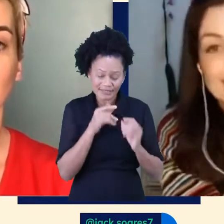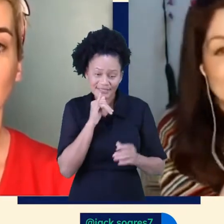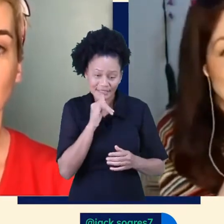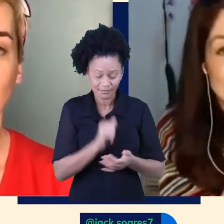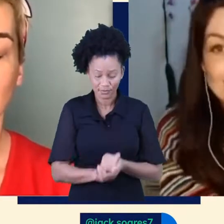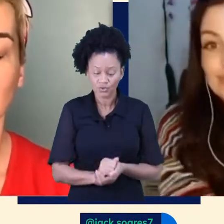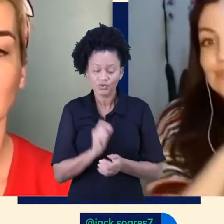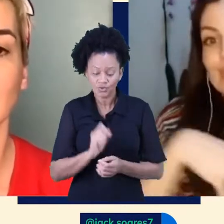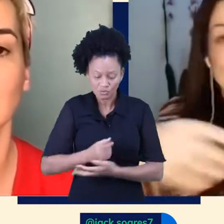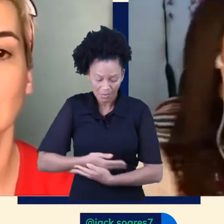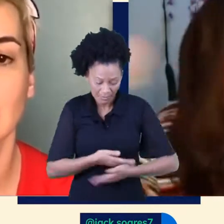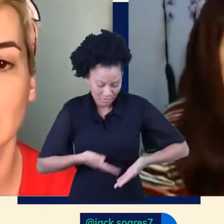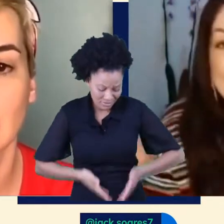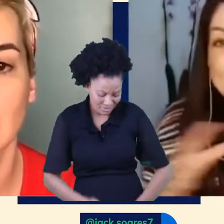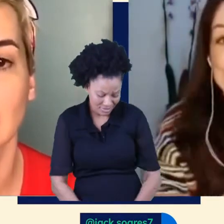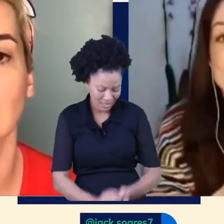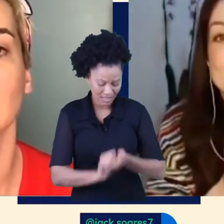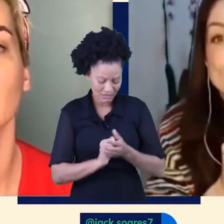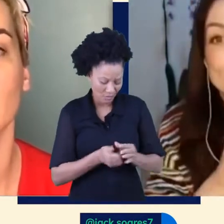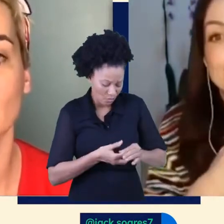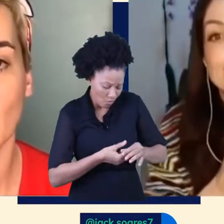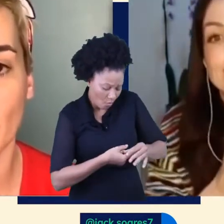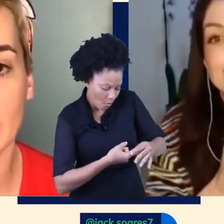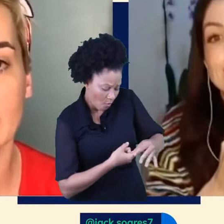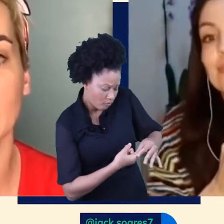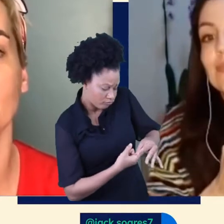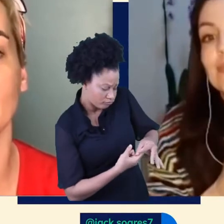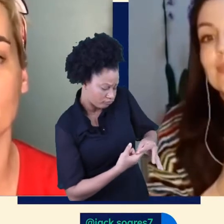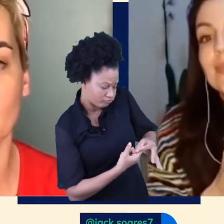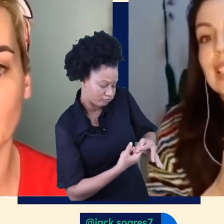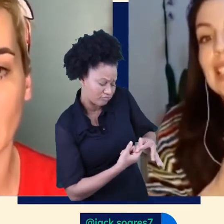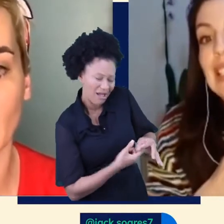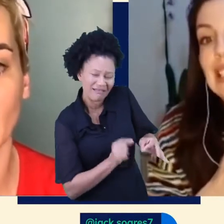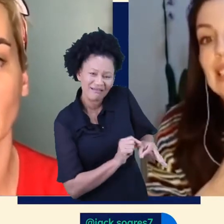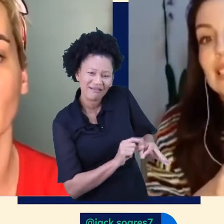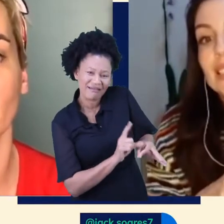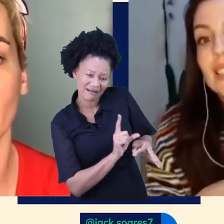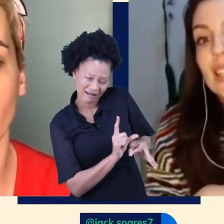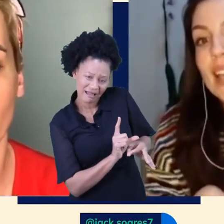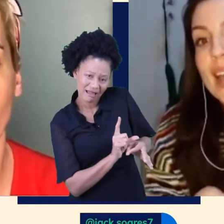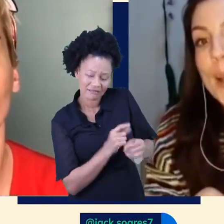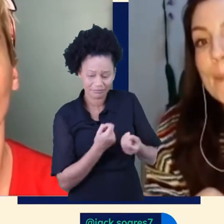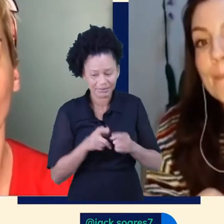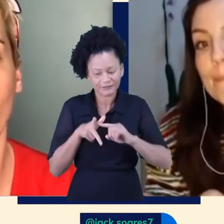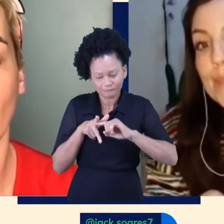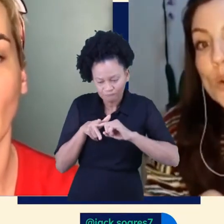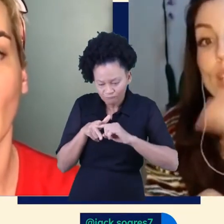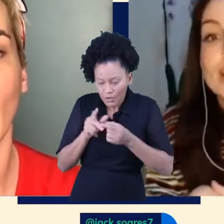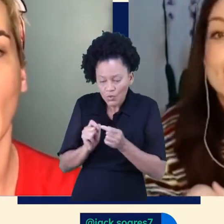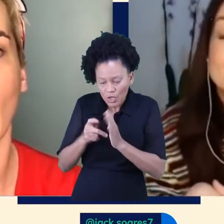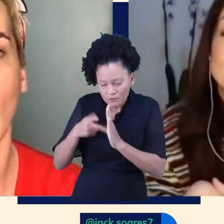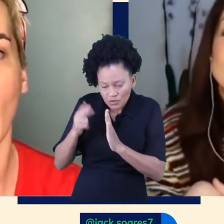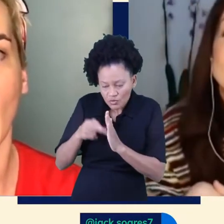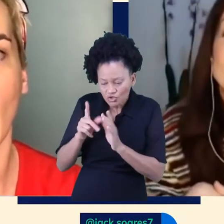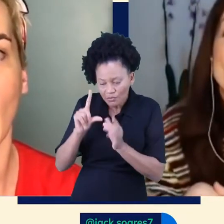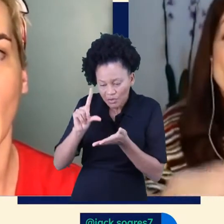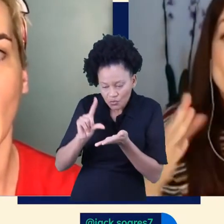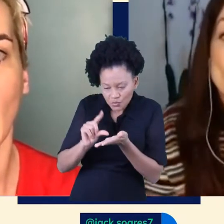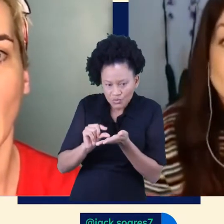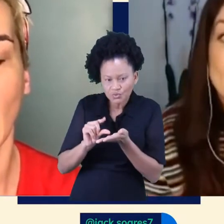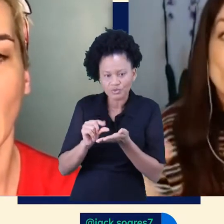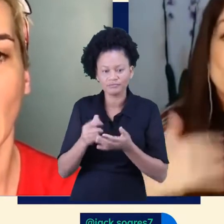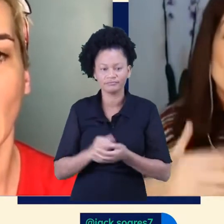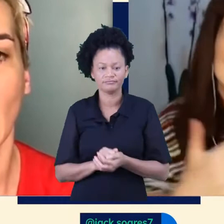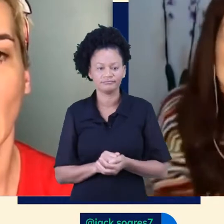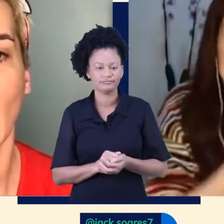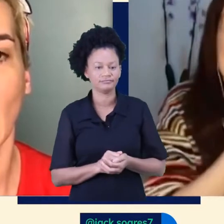acontece ainda em muitos lugares do Brasil? Faz uma correção para diminuir. Que é cortar. Gente, é